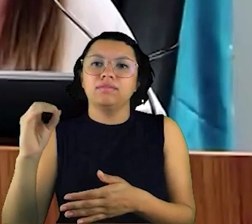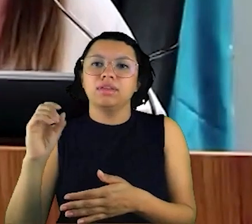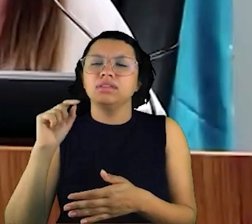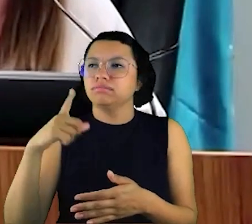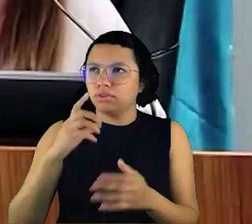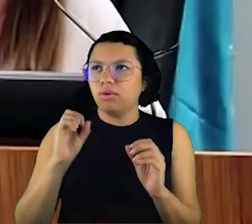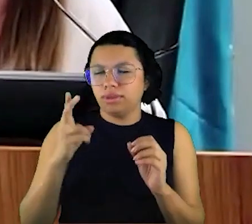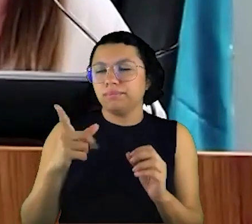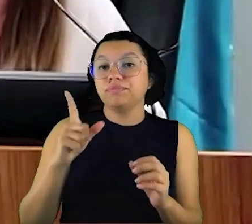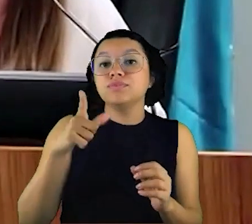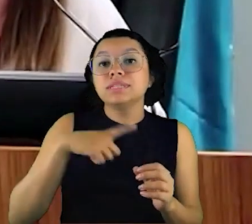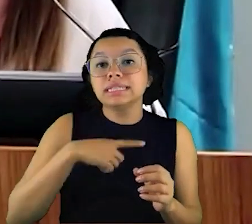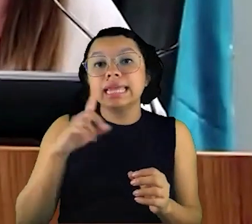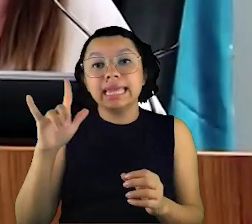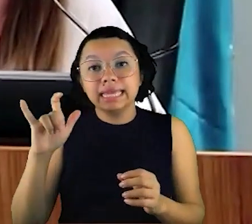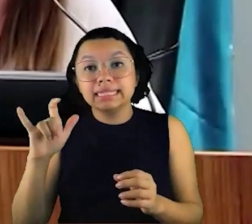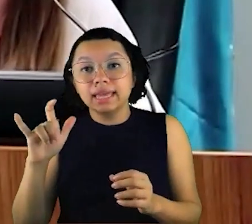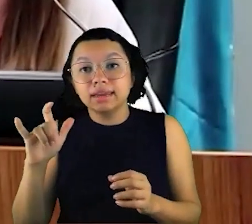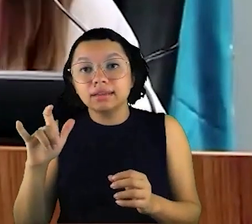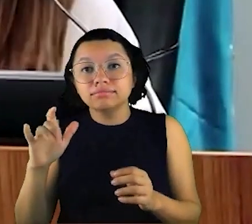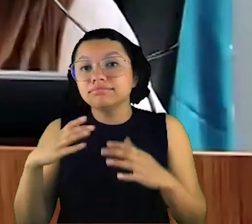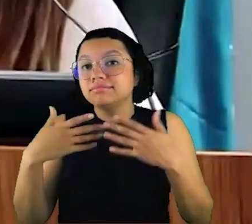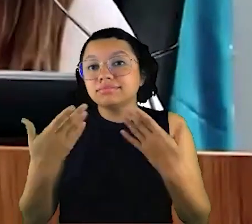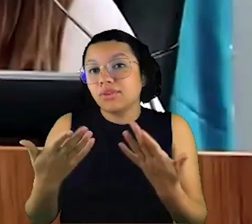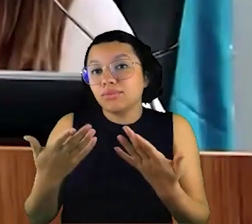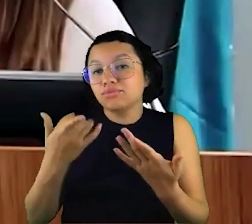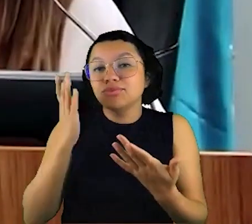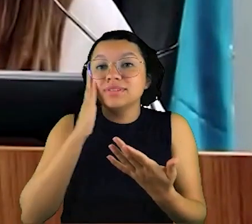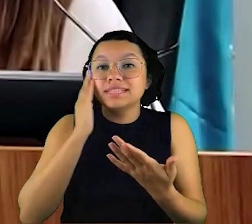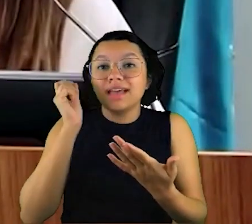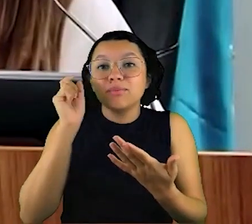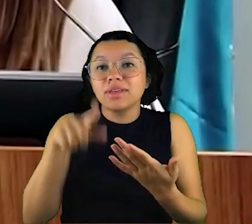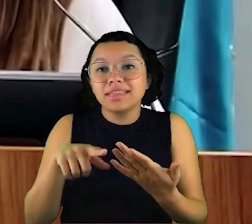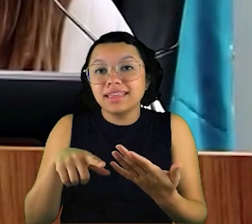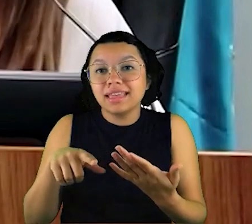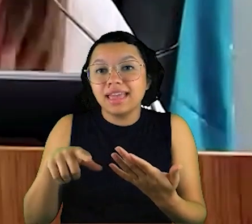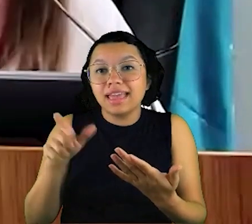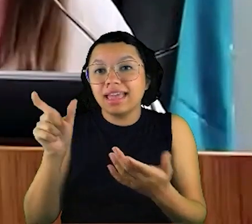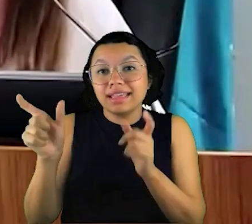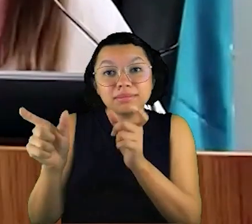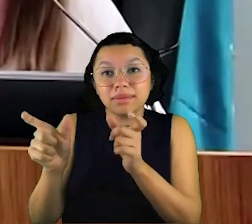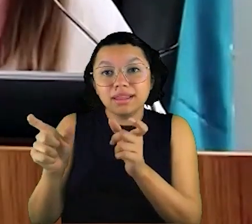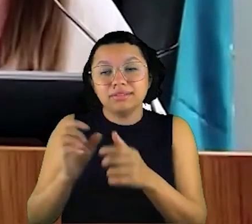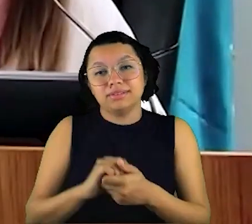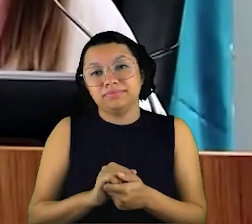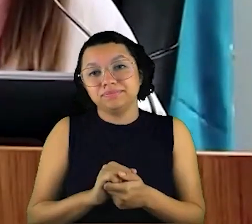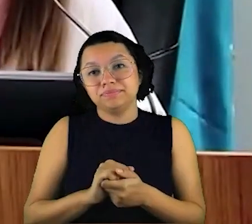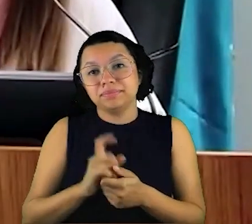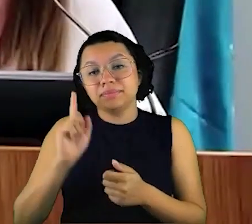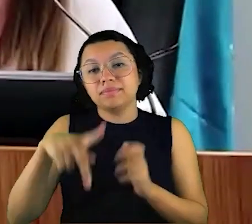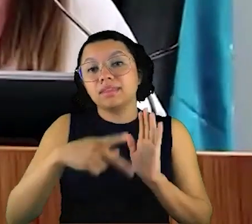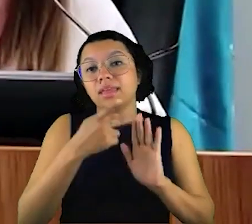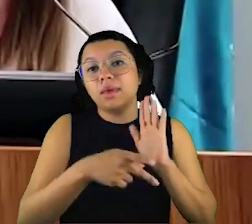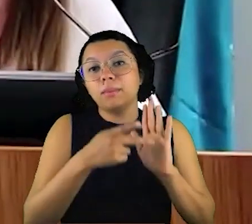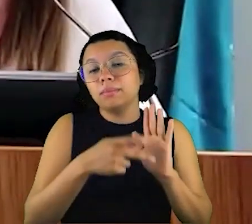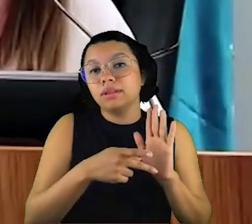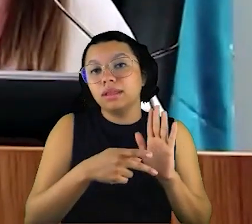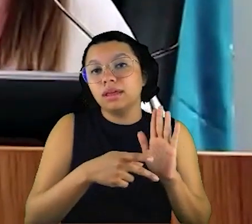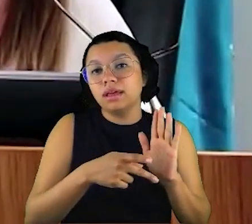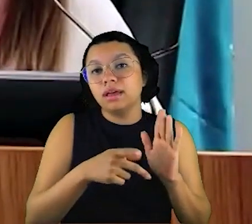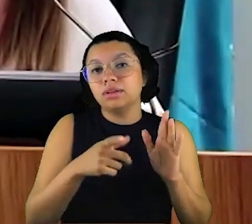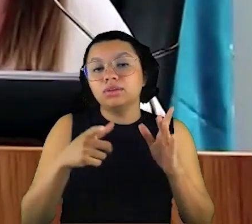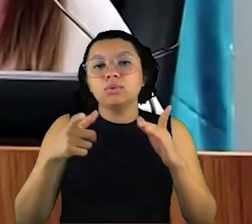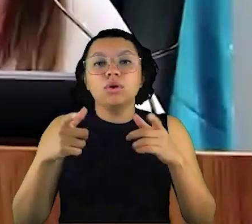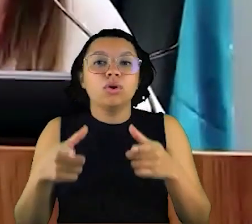assim: tenho. Eu falei assim: pois bem, você sabe o que é metaverso, né? É um plano em